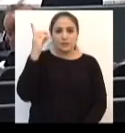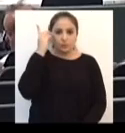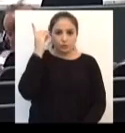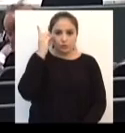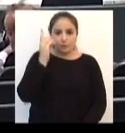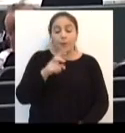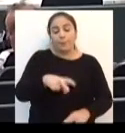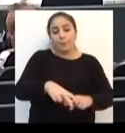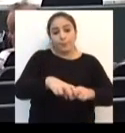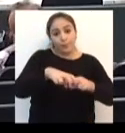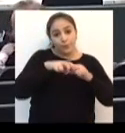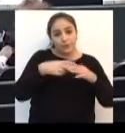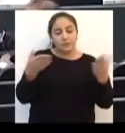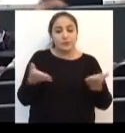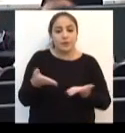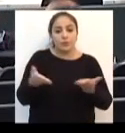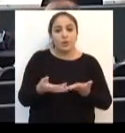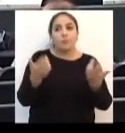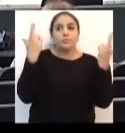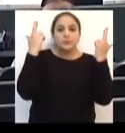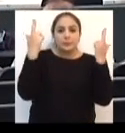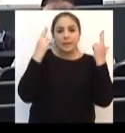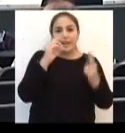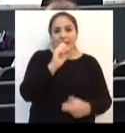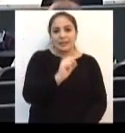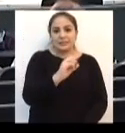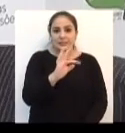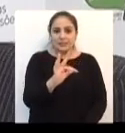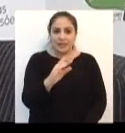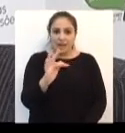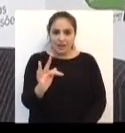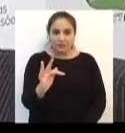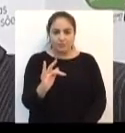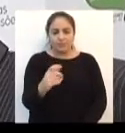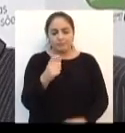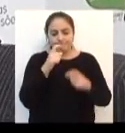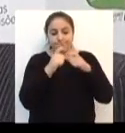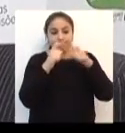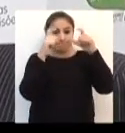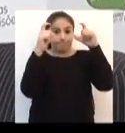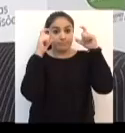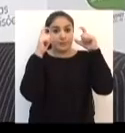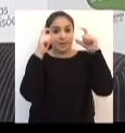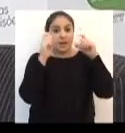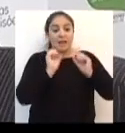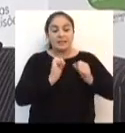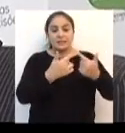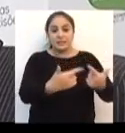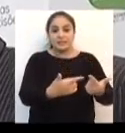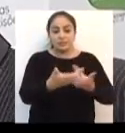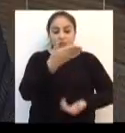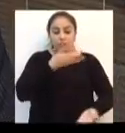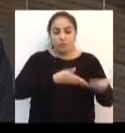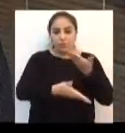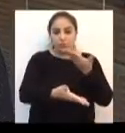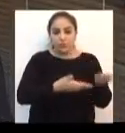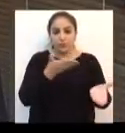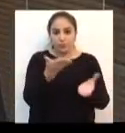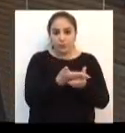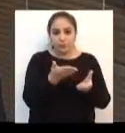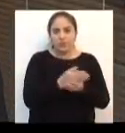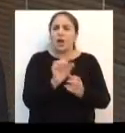presidente. Por isso, agora, espera que o STF fique atento às ações que envolvem o processo. Tem